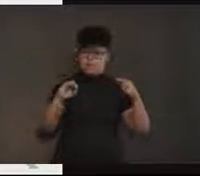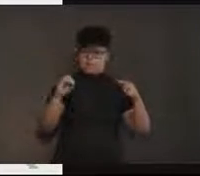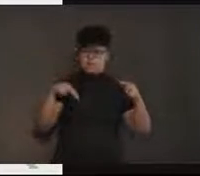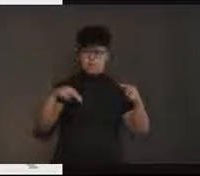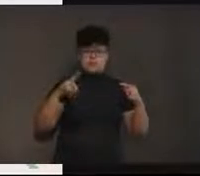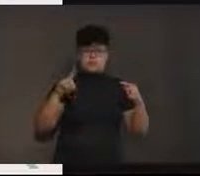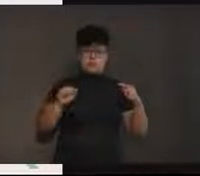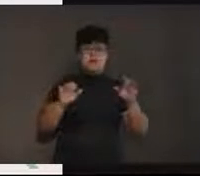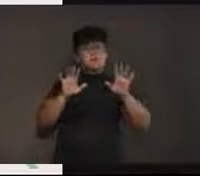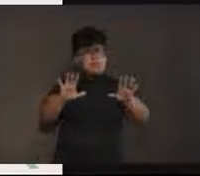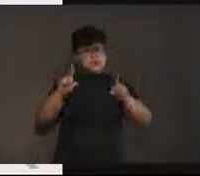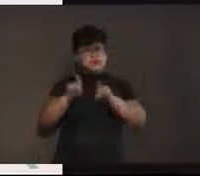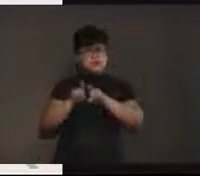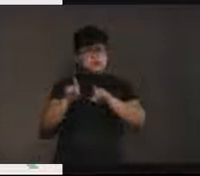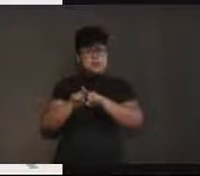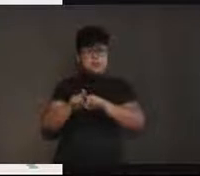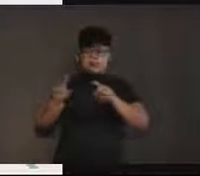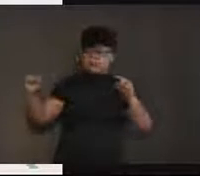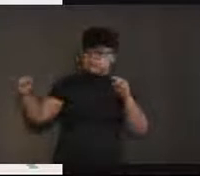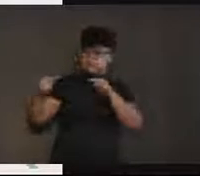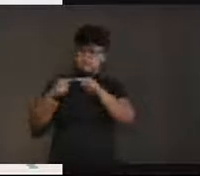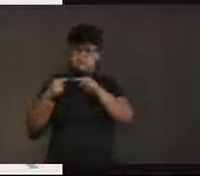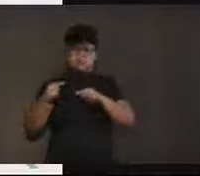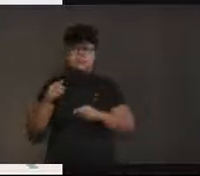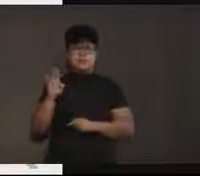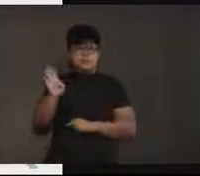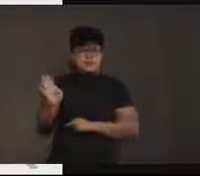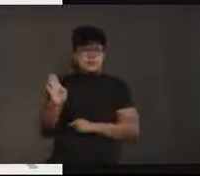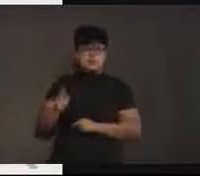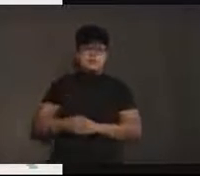que vem da biologia da química e